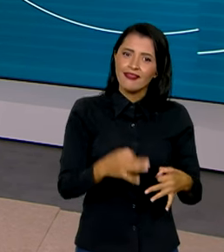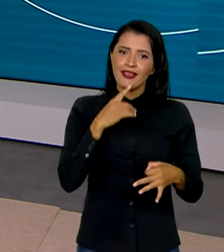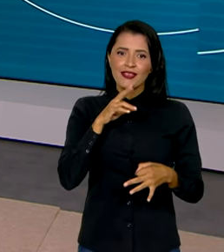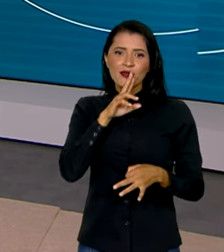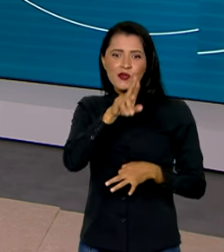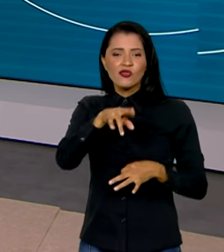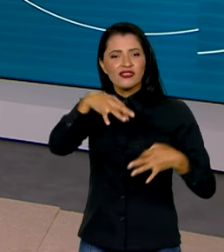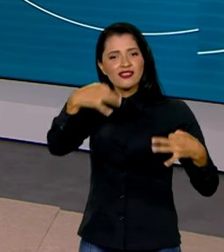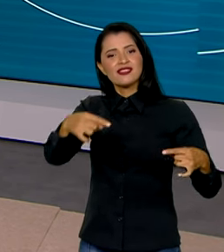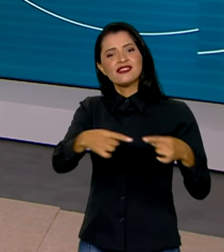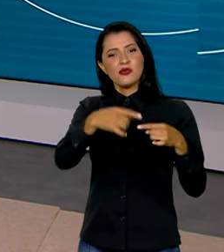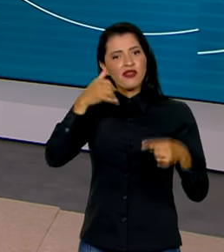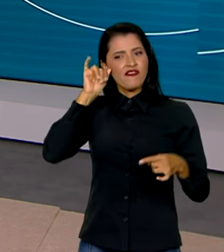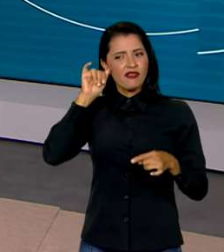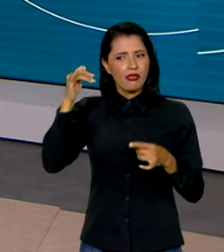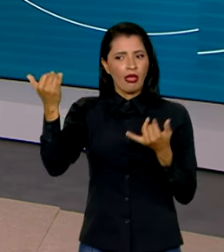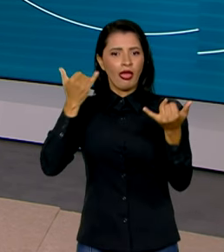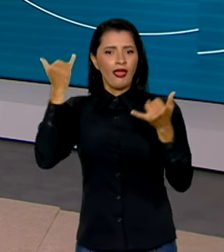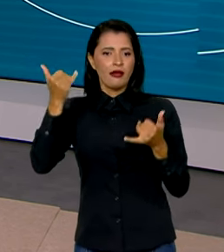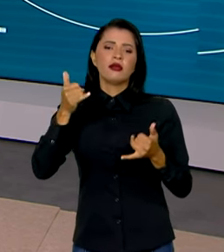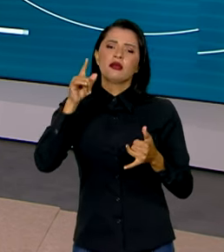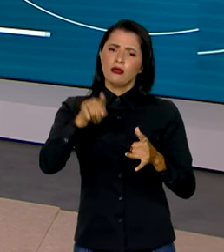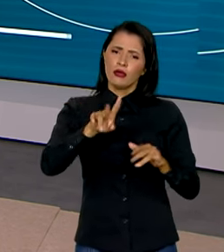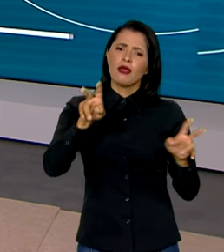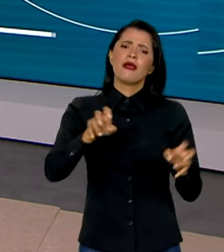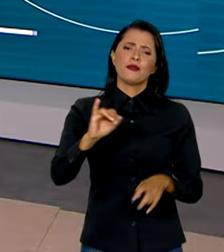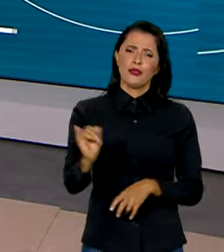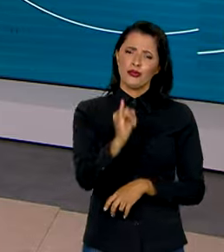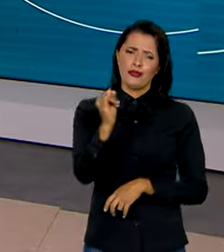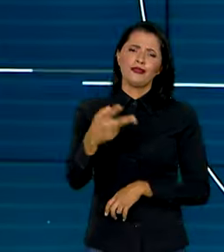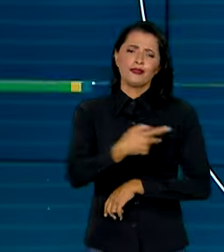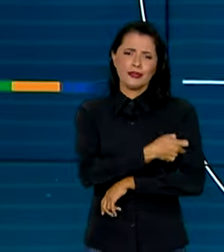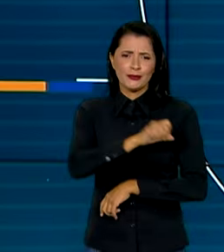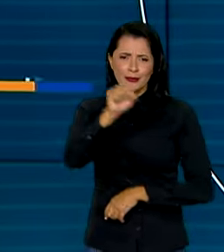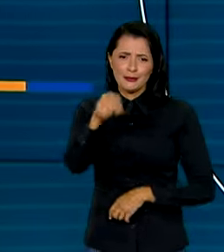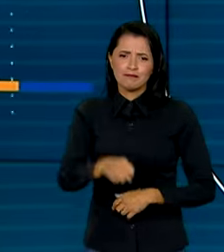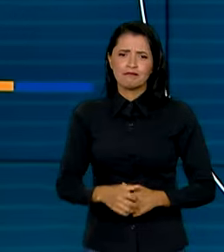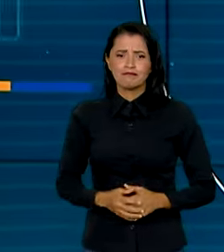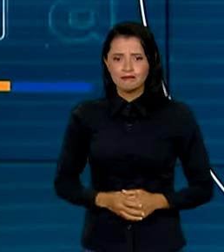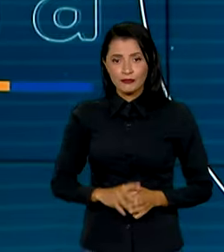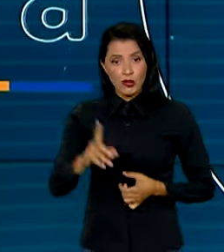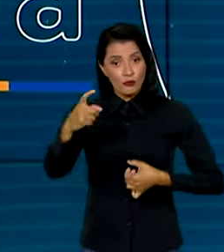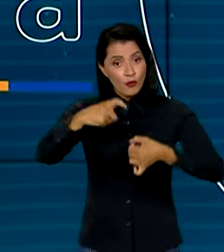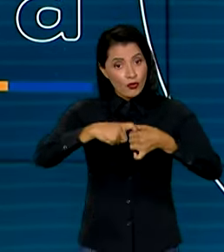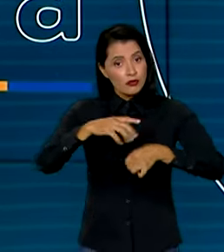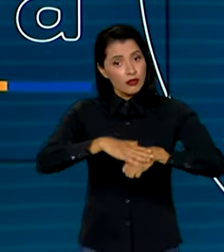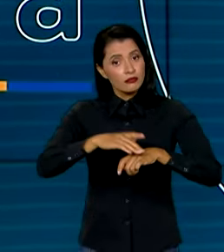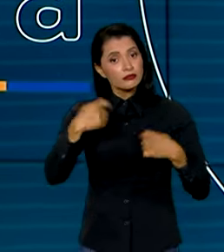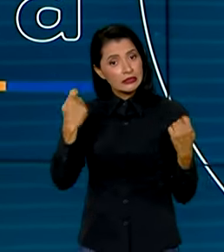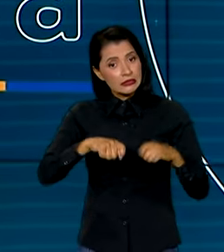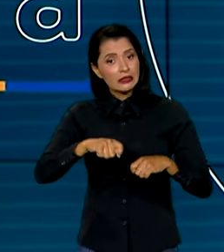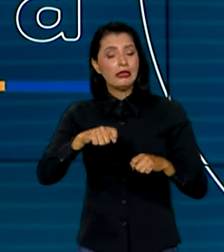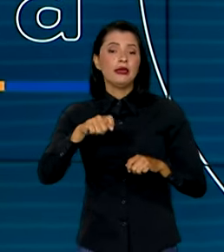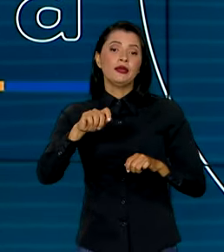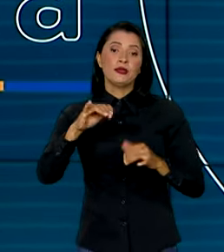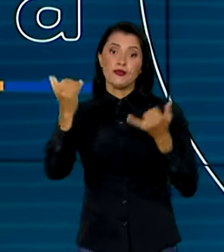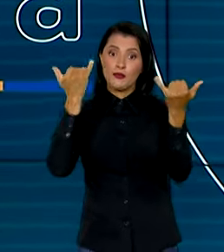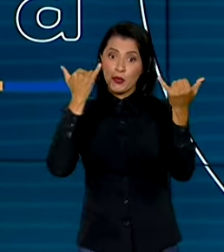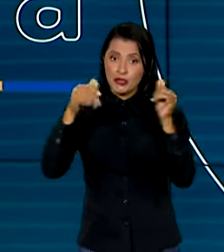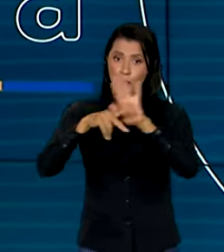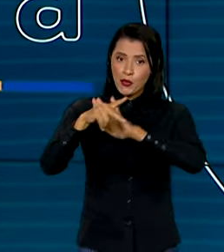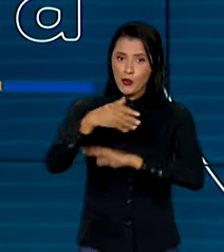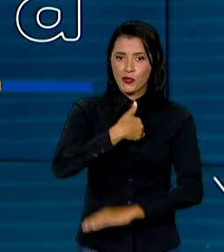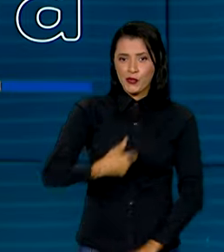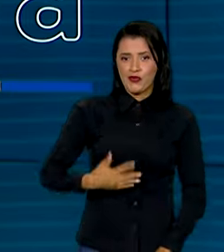responder de maneira preventiva sobre a importância da vacinação. Nós voltamos a qualquer momento com mais informações do